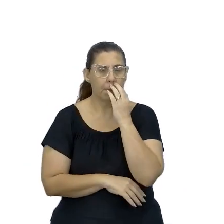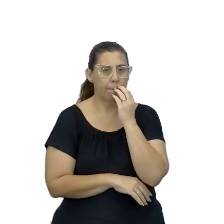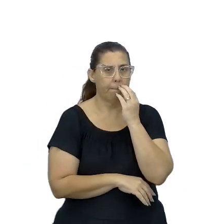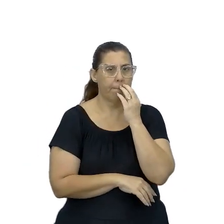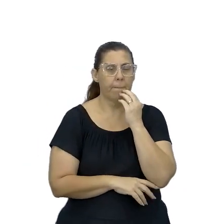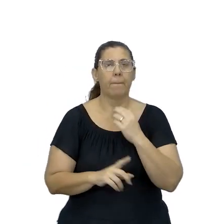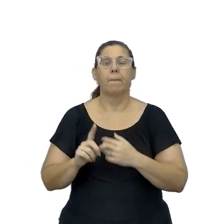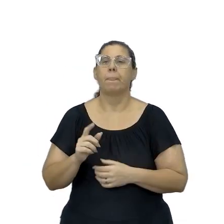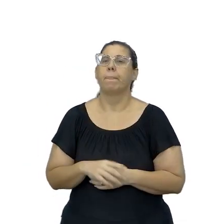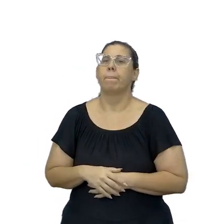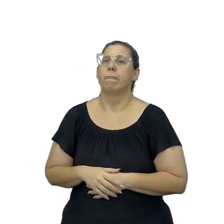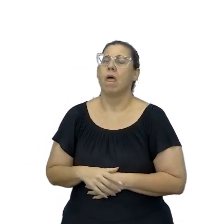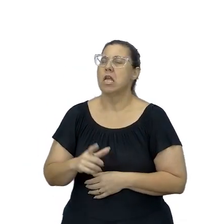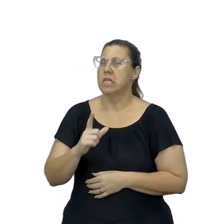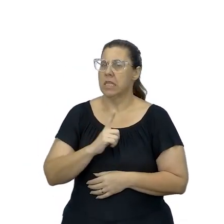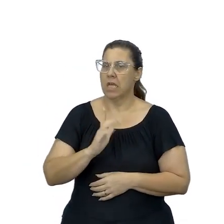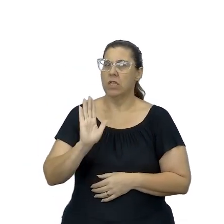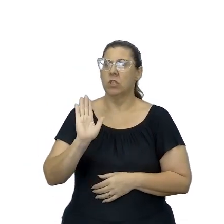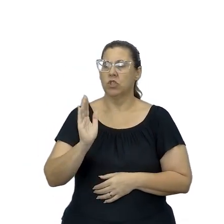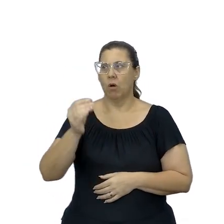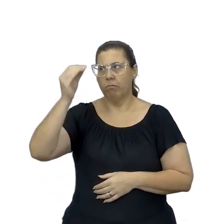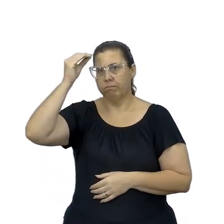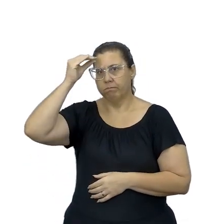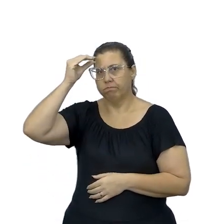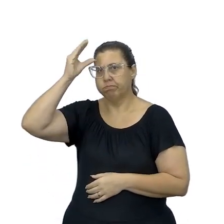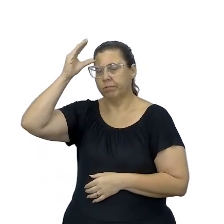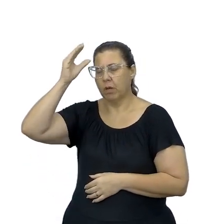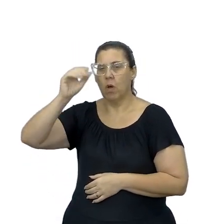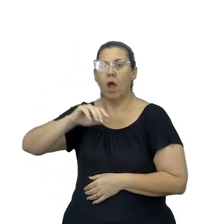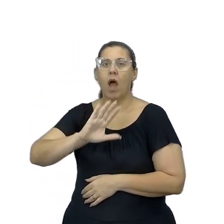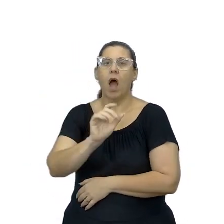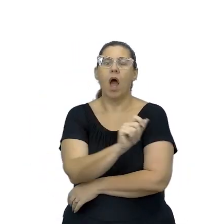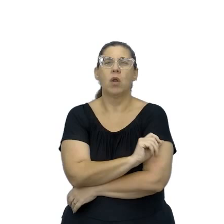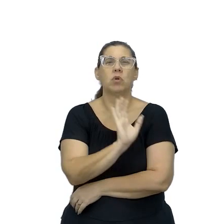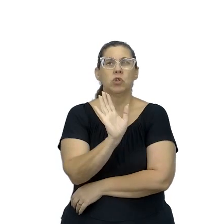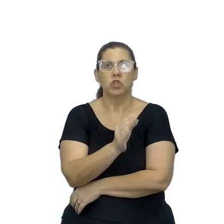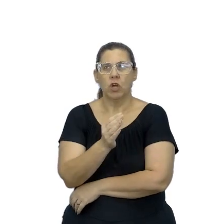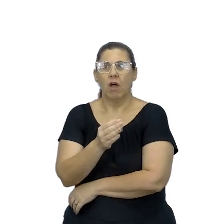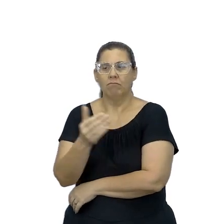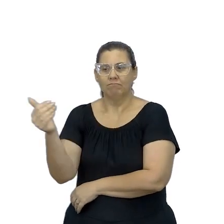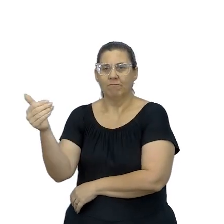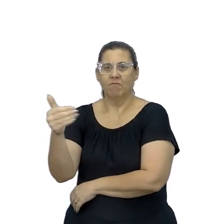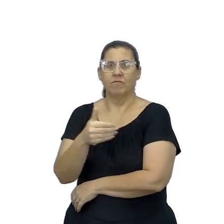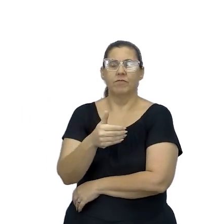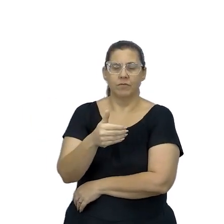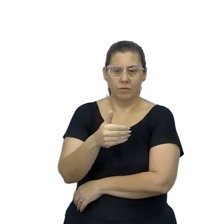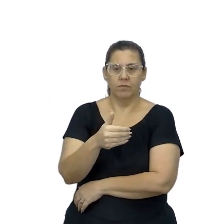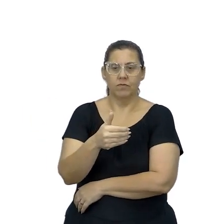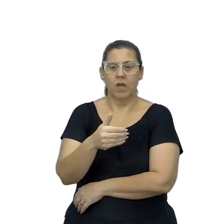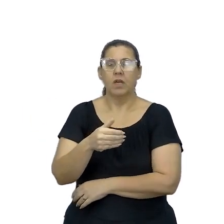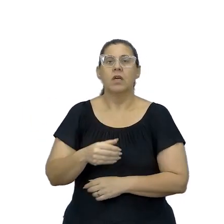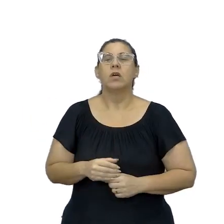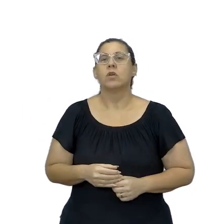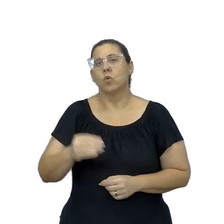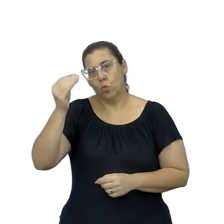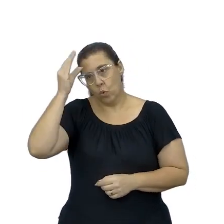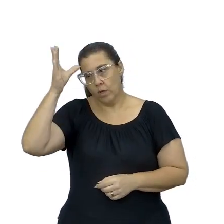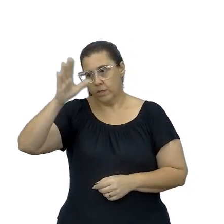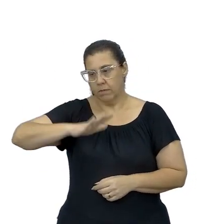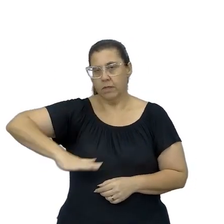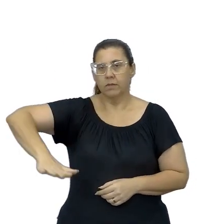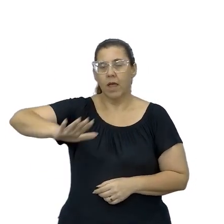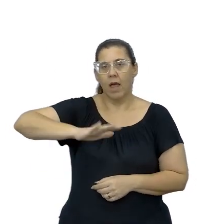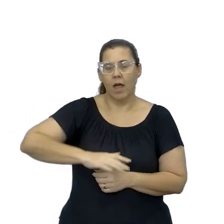é muito, né? Existe já um conhecimento, os alunos chegam, mesmo que seja no sexto ano, ele já chega com algum conhecimento da área,